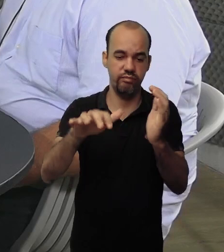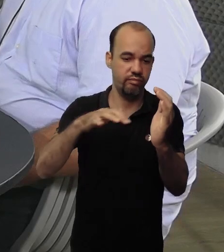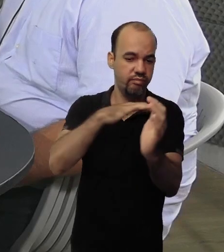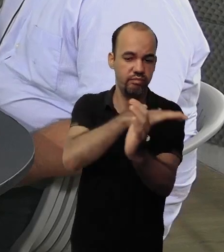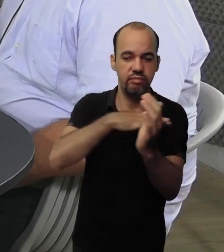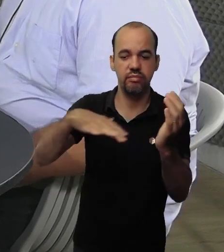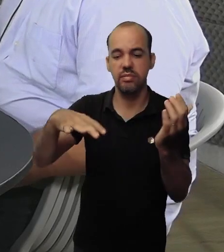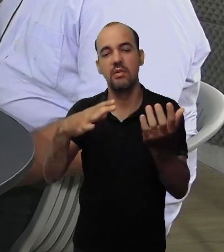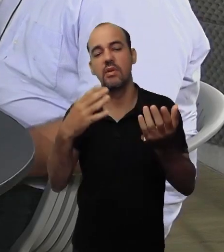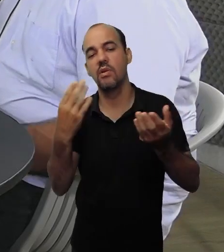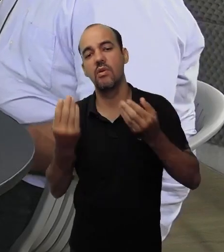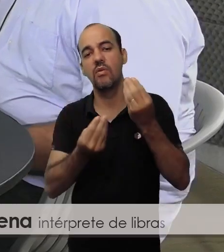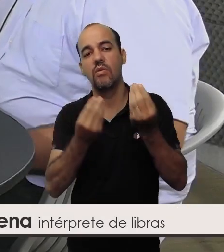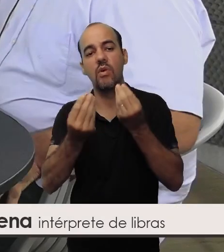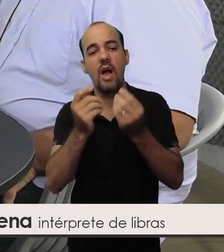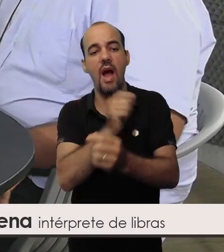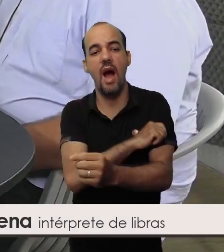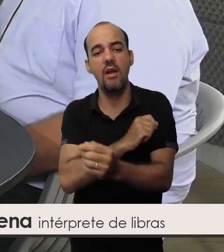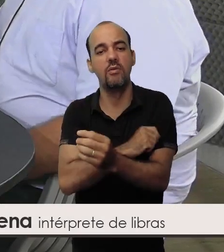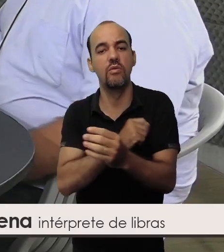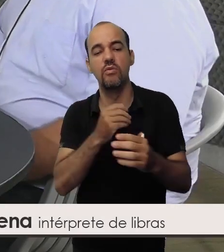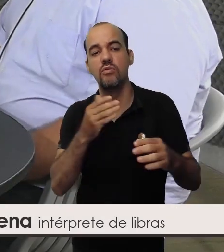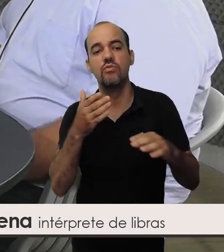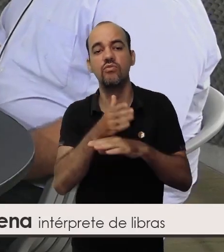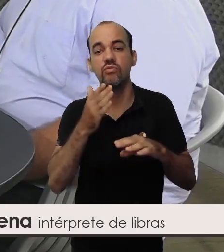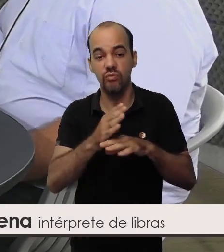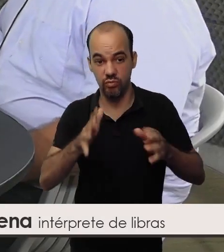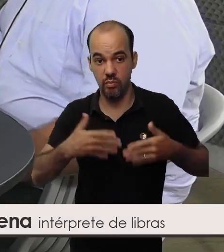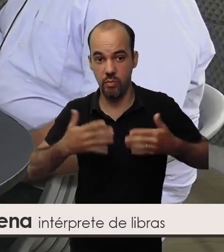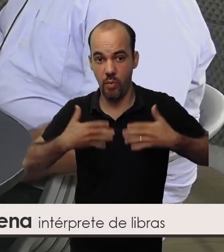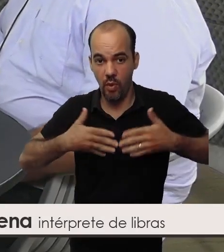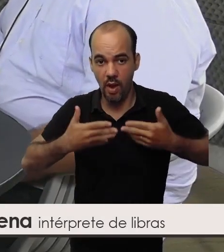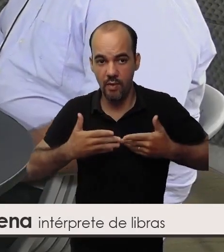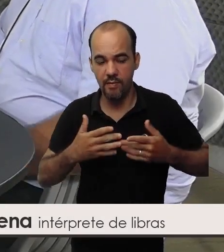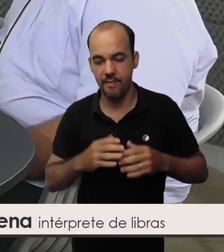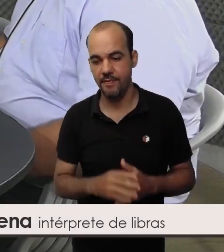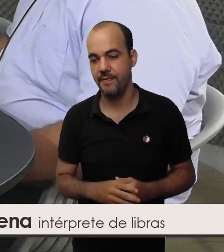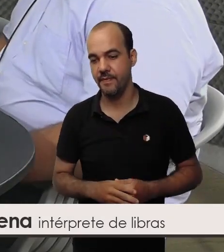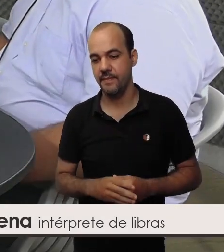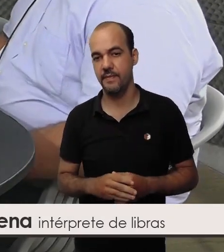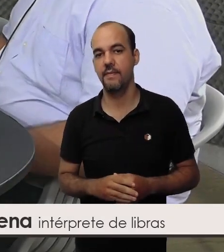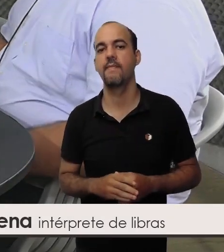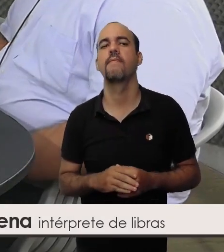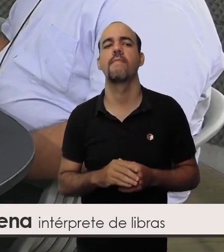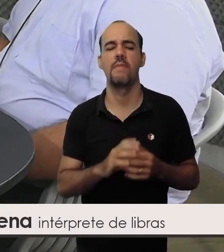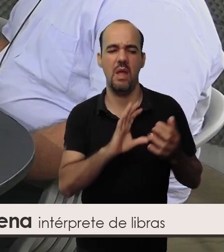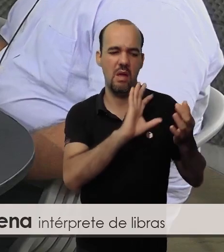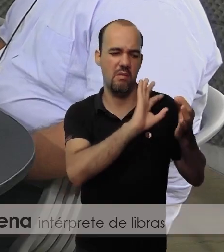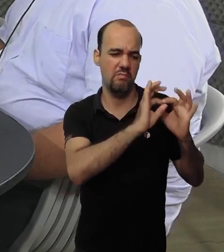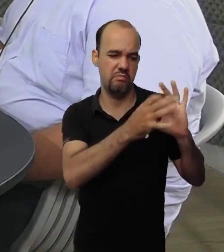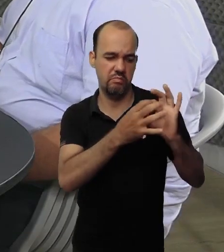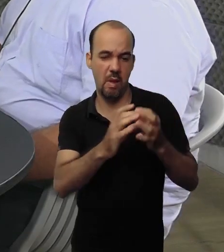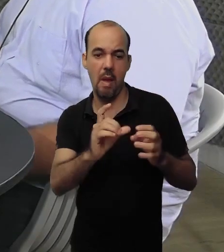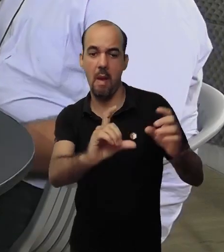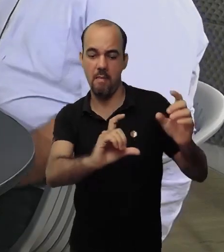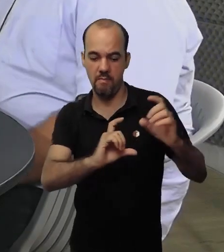nas Olimpíadas, professora? Eu acho que os resultados, eles transcendem as medalhas que naturalmente irão